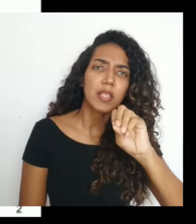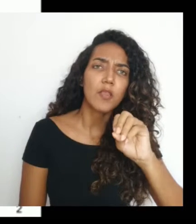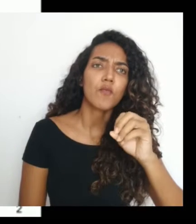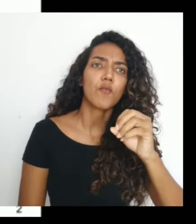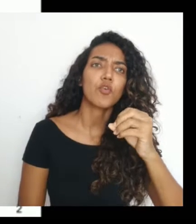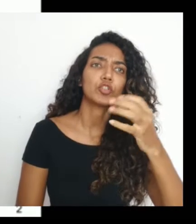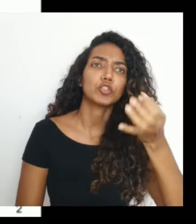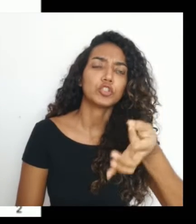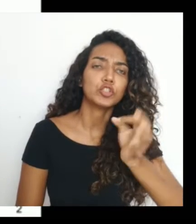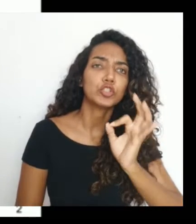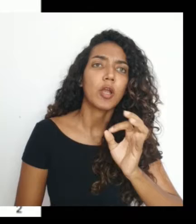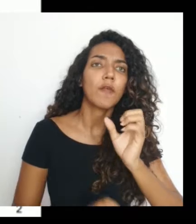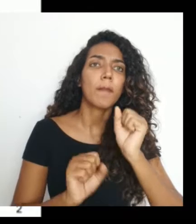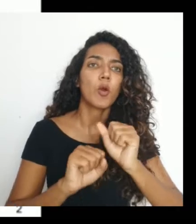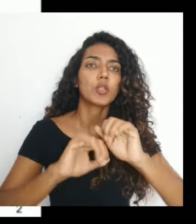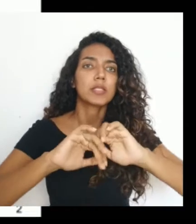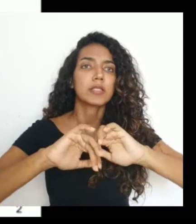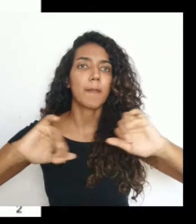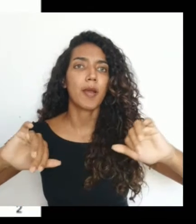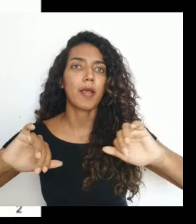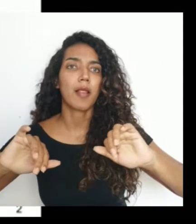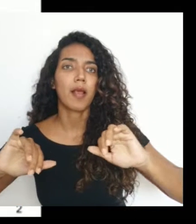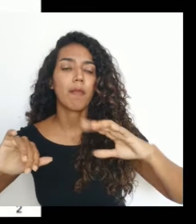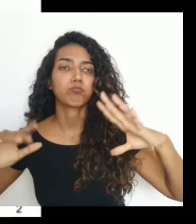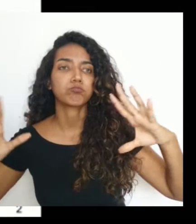tipos integrais,